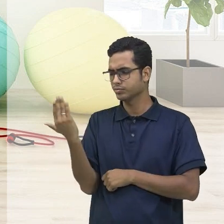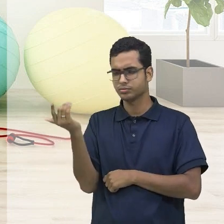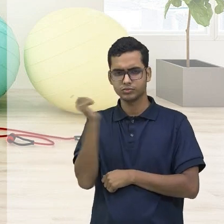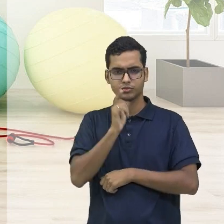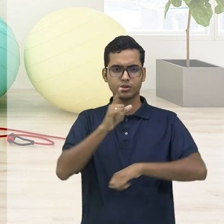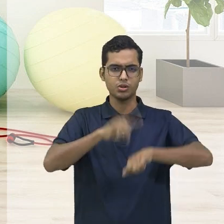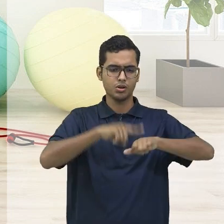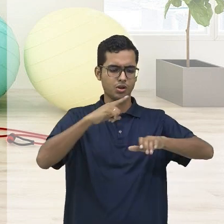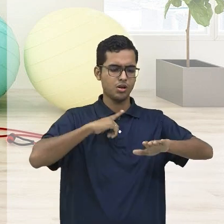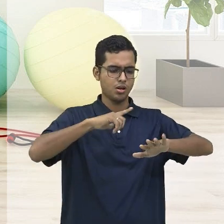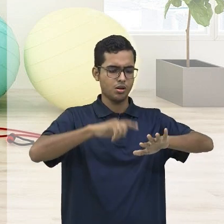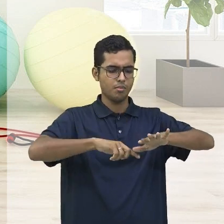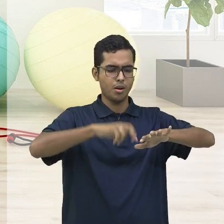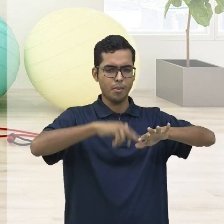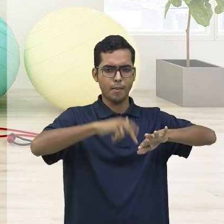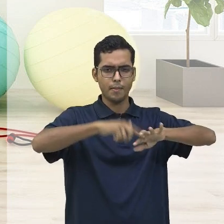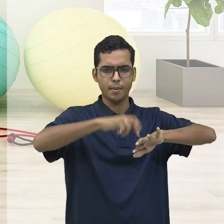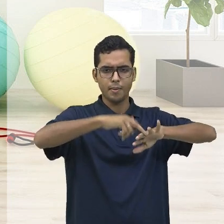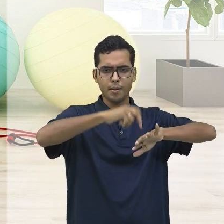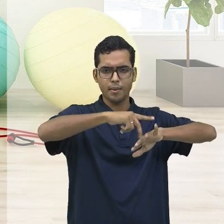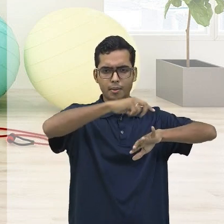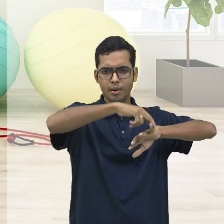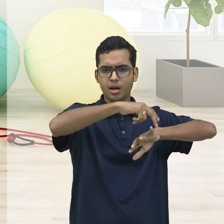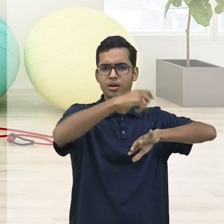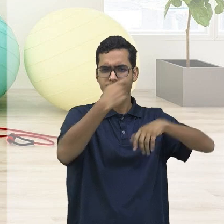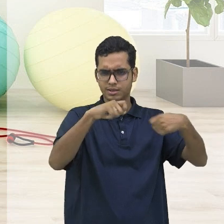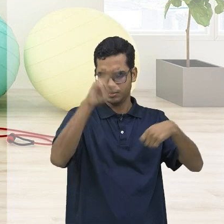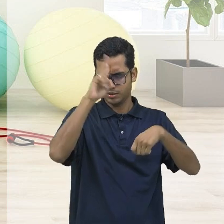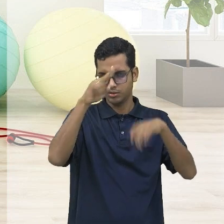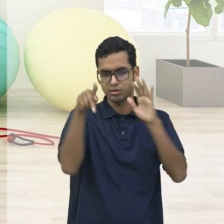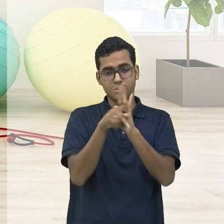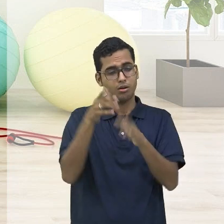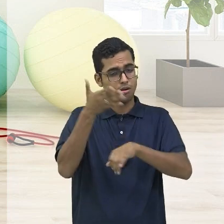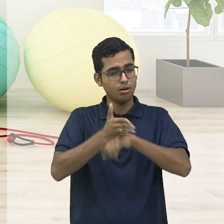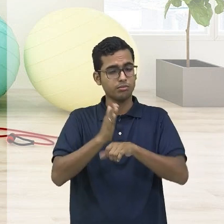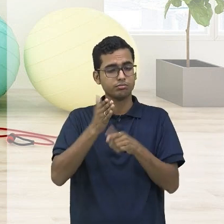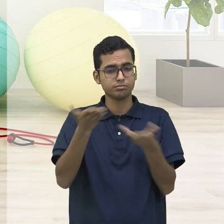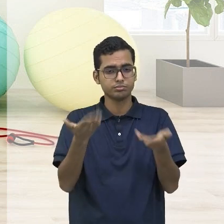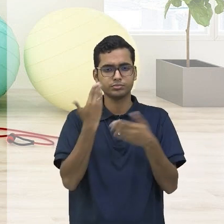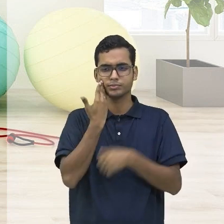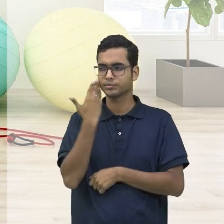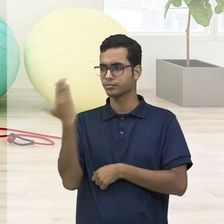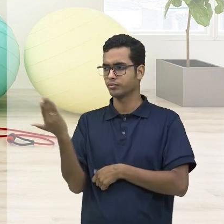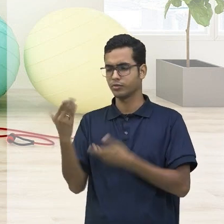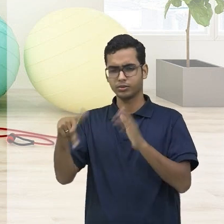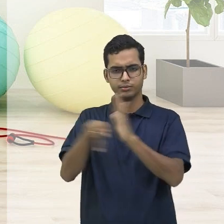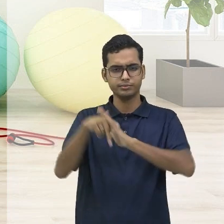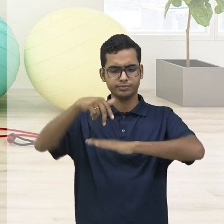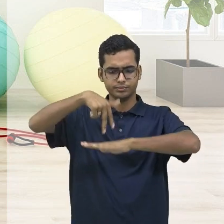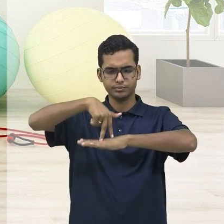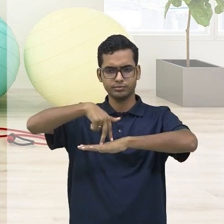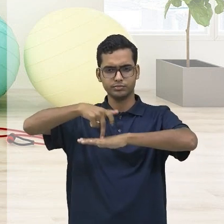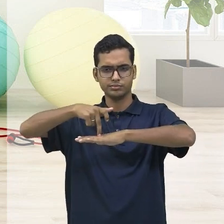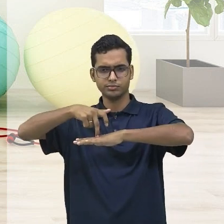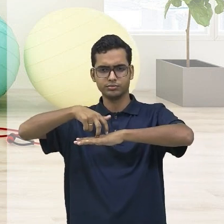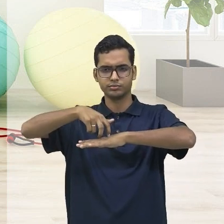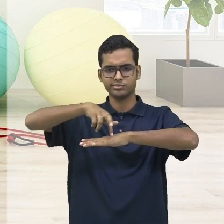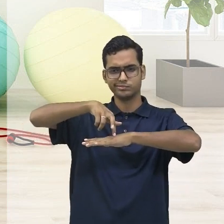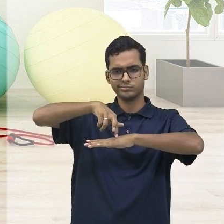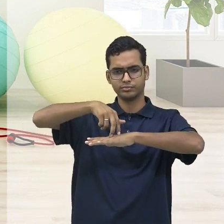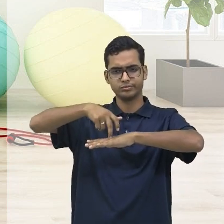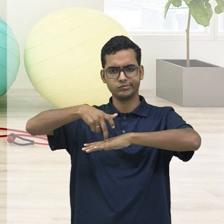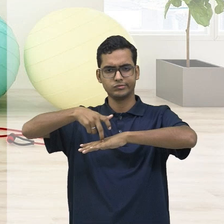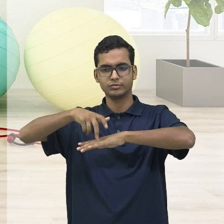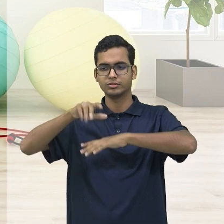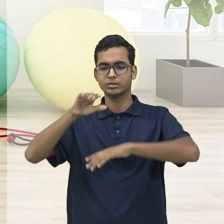você precisa levantar o pé e a perna, tá certo? Então vamos lá? A gente vai fazer 5 repetições de cada lado,